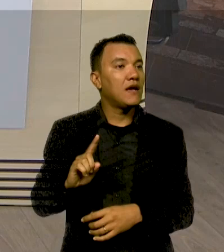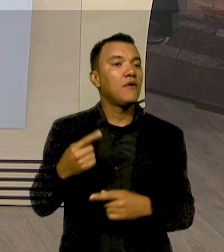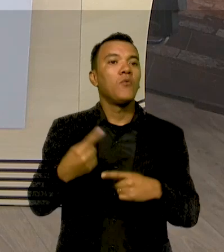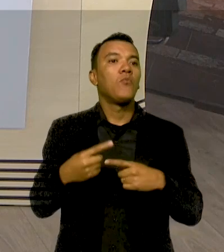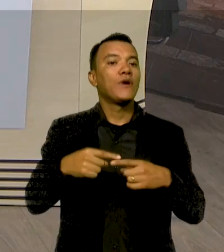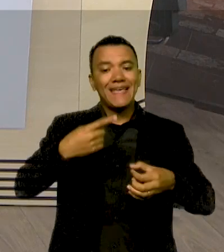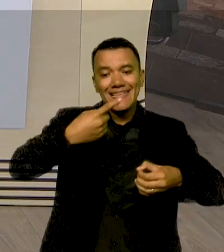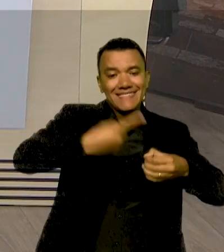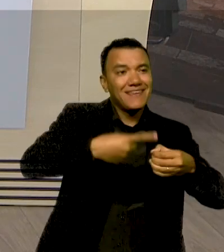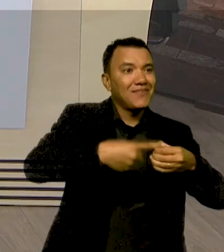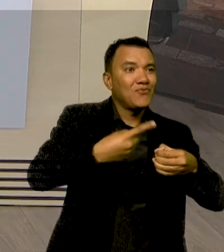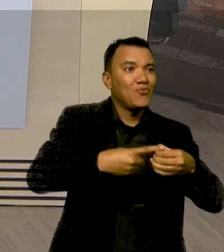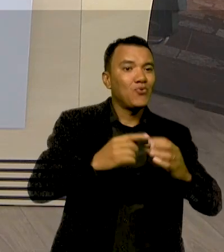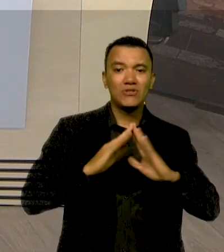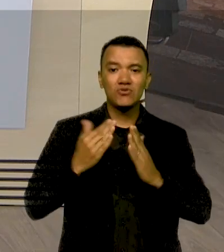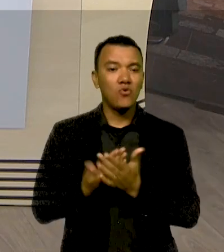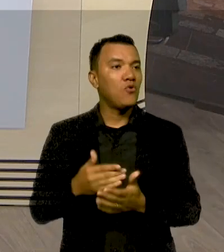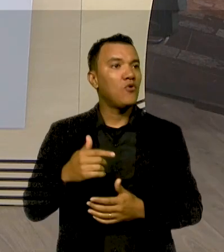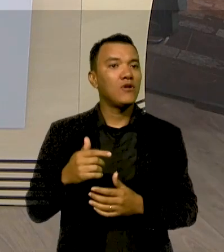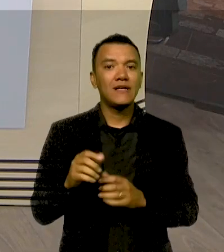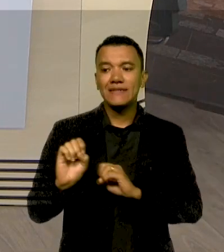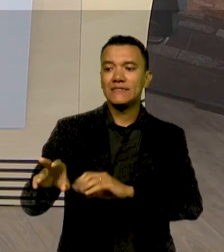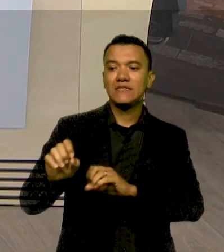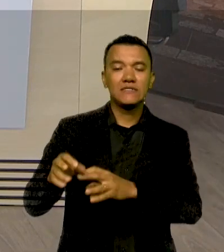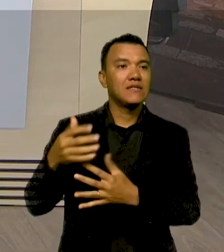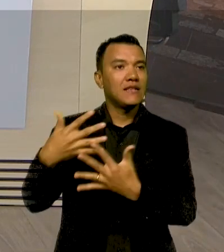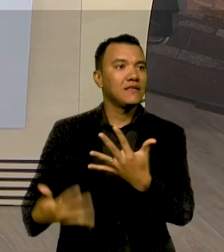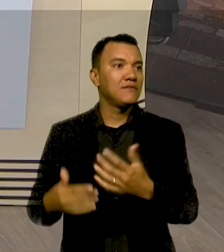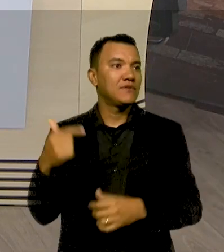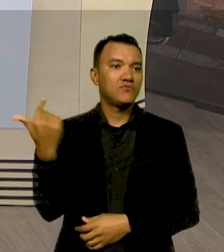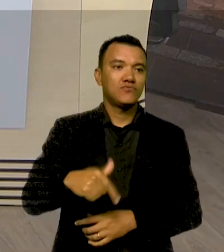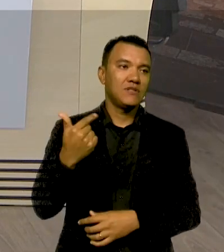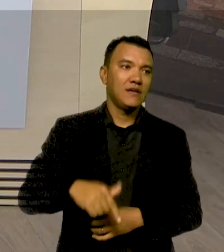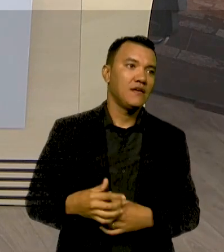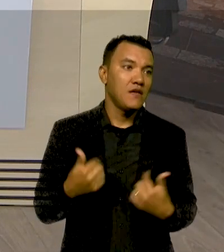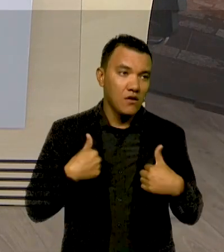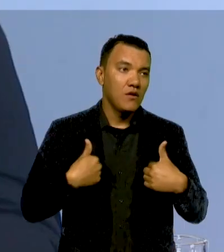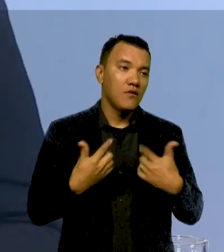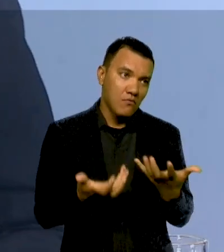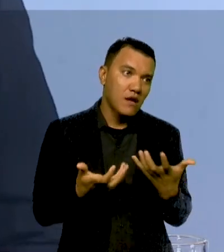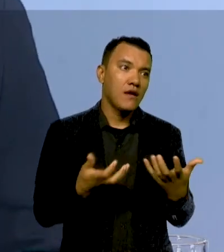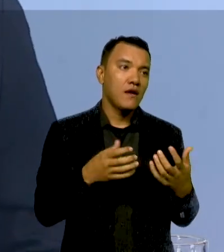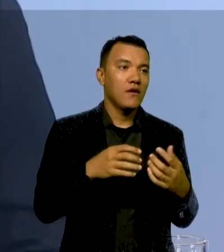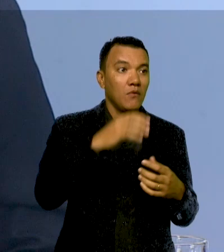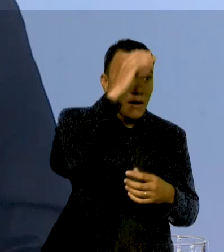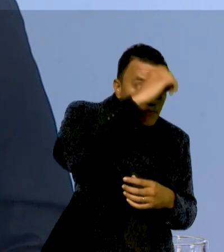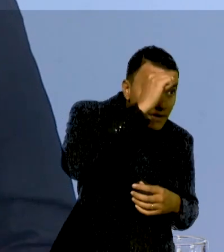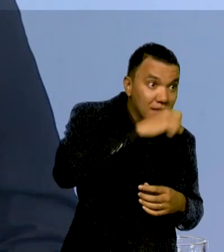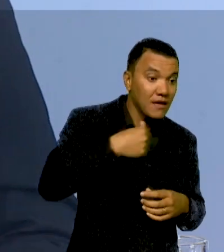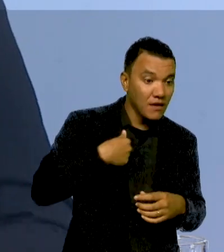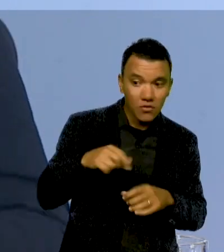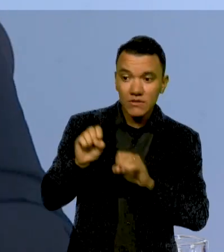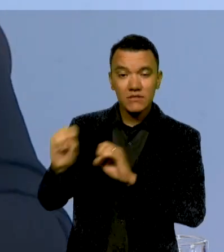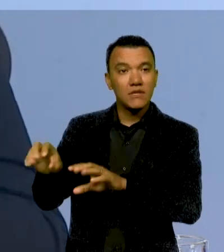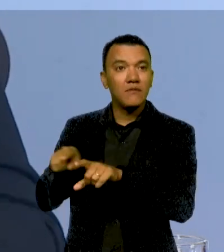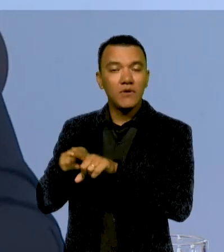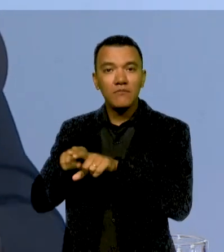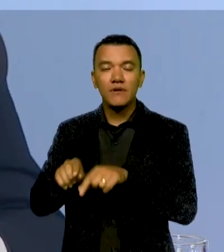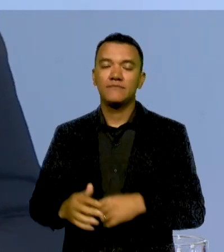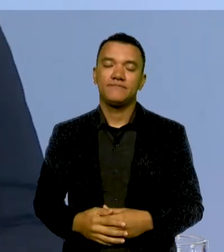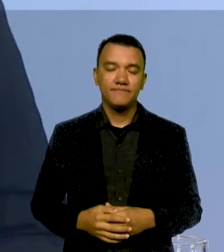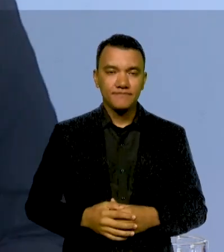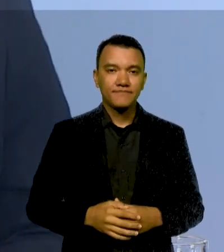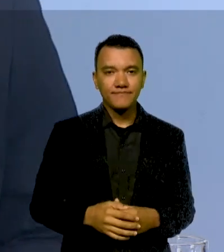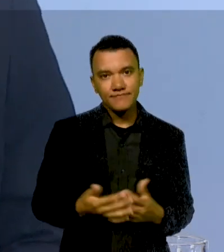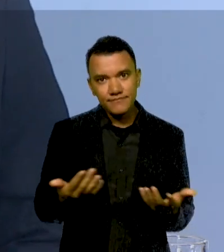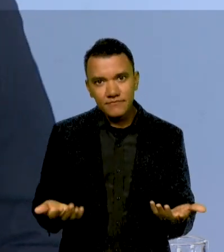escola que possa oferecer esse ensino e nenhum profissional. Então eu quero aprender Libras para eu ensinar para ele. Então você vê que